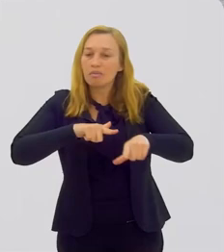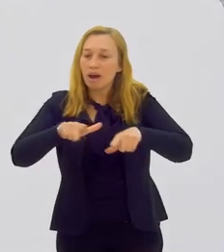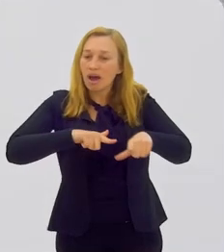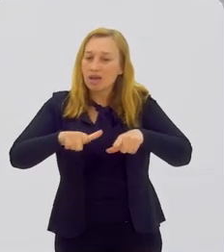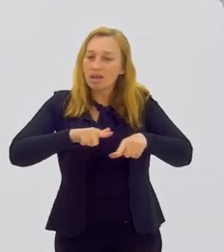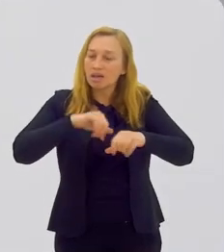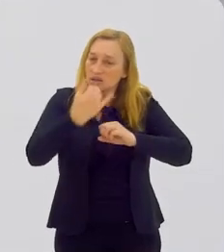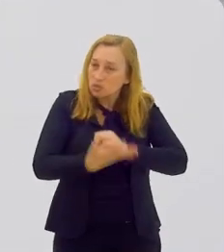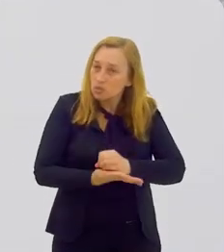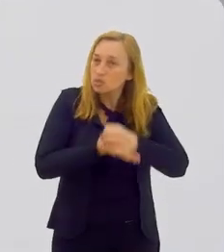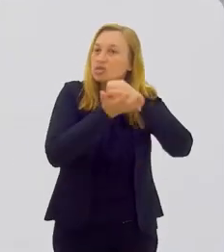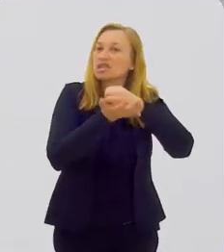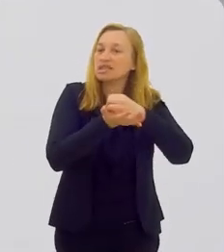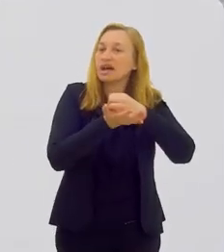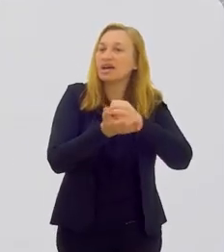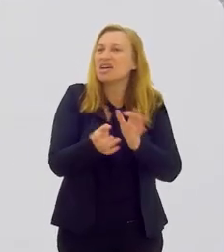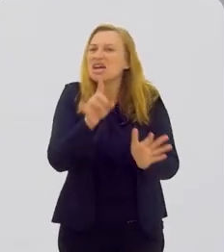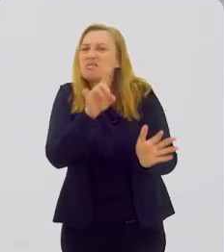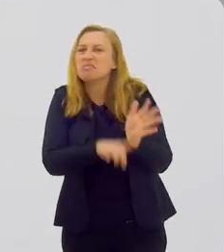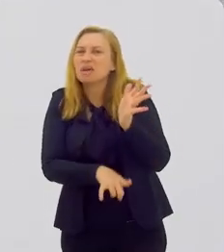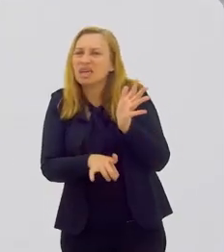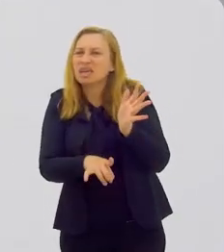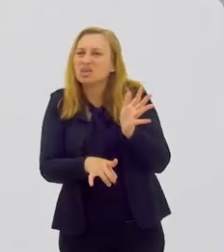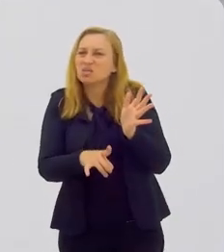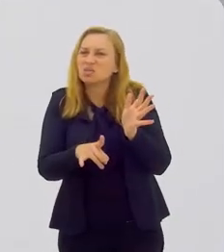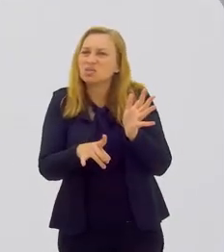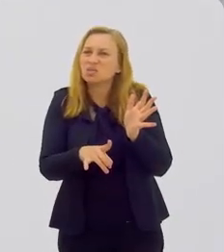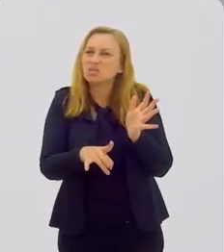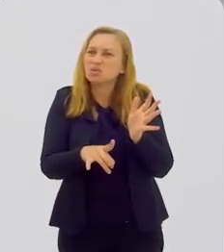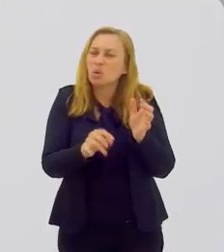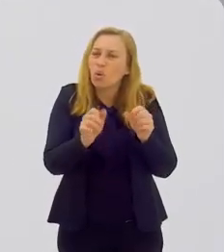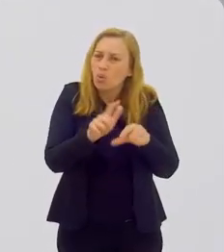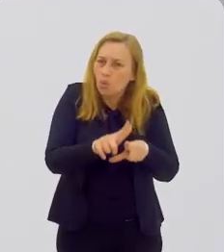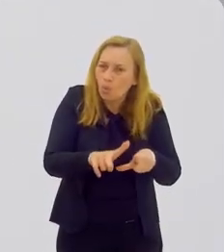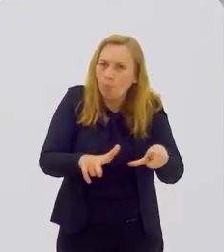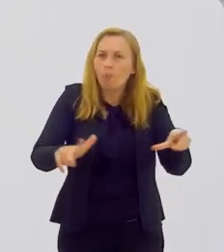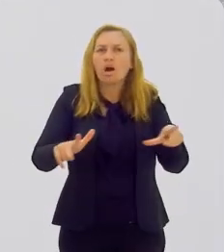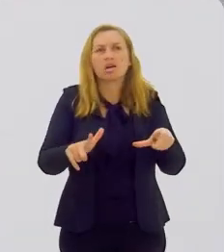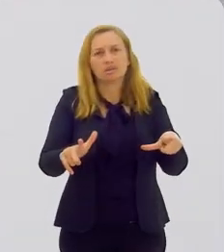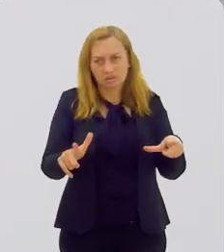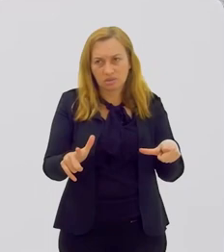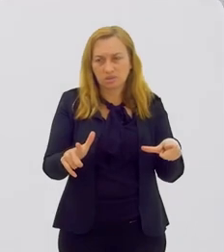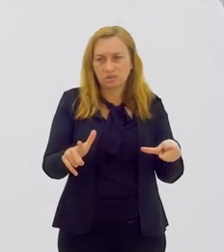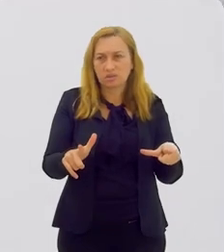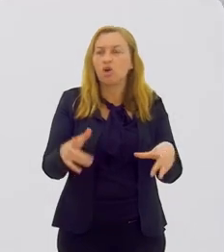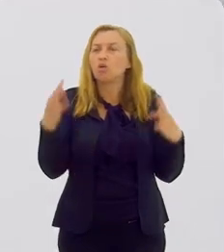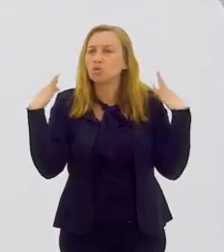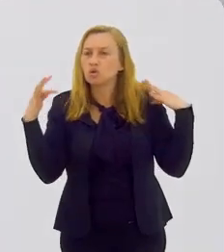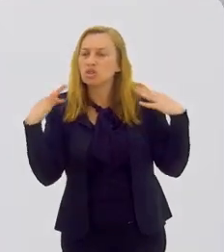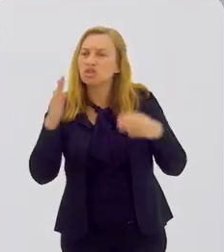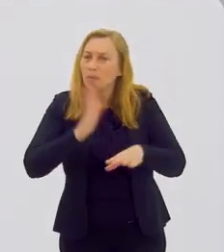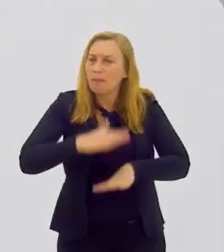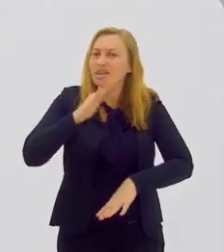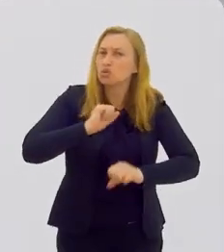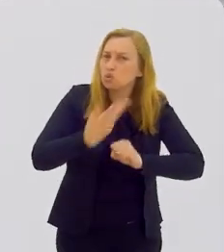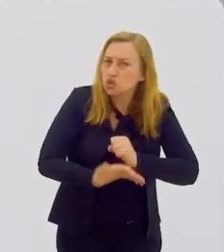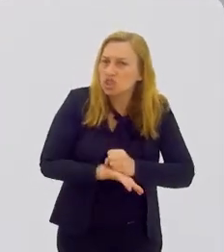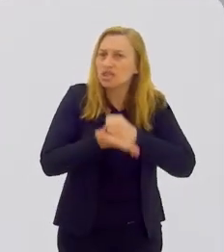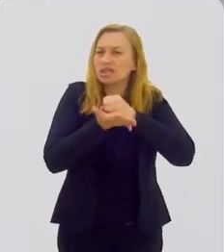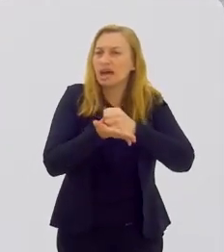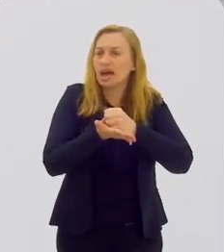trabalhar um pouco um turismo menos invasivo, menos predatório e um turismo